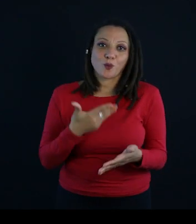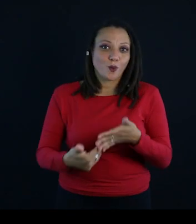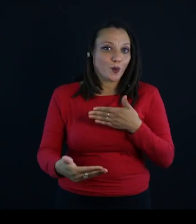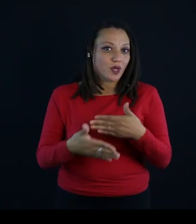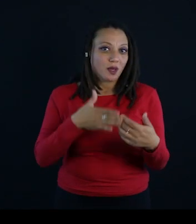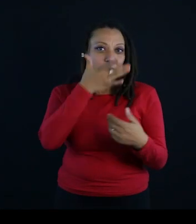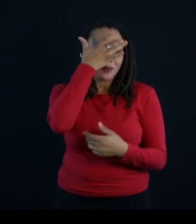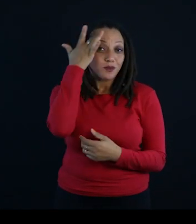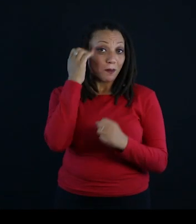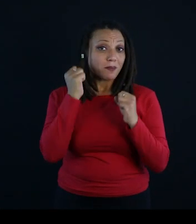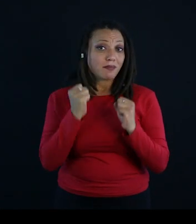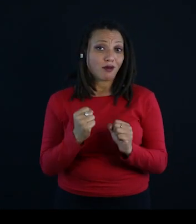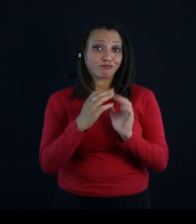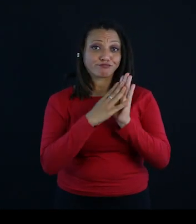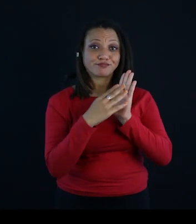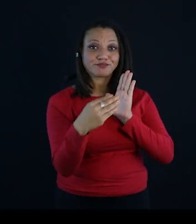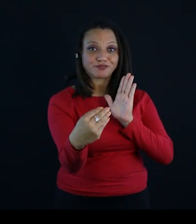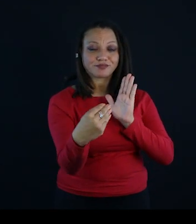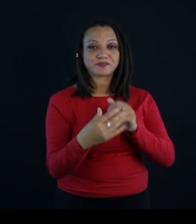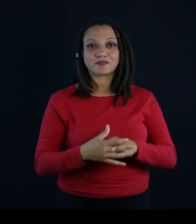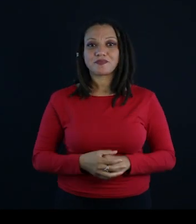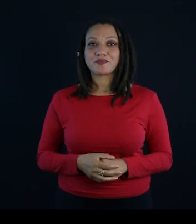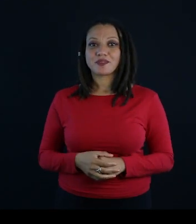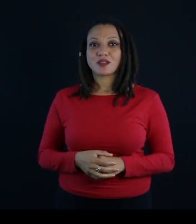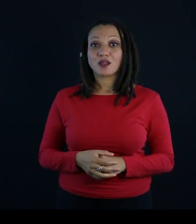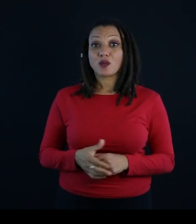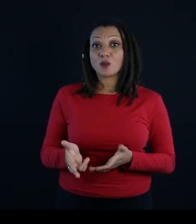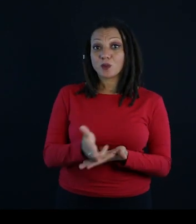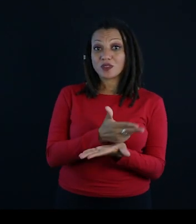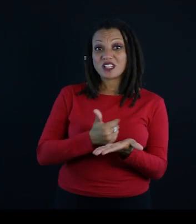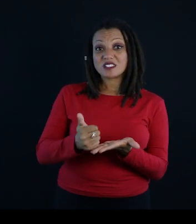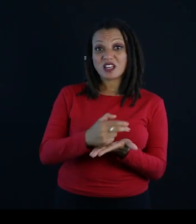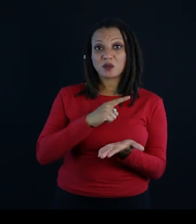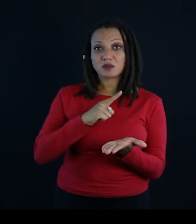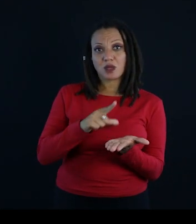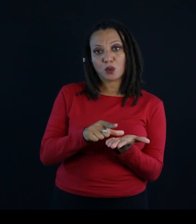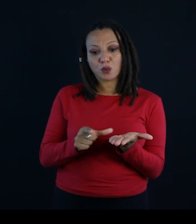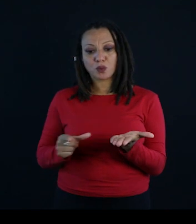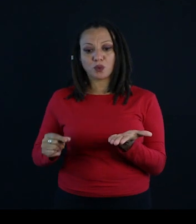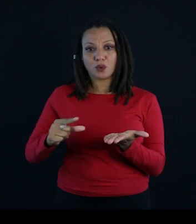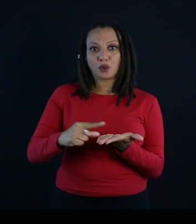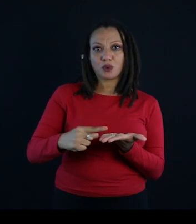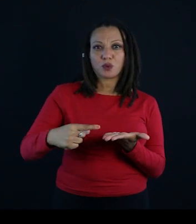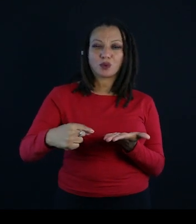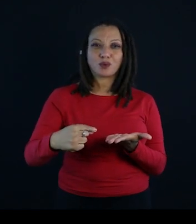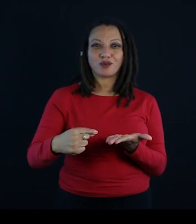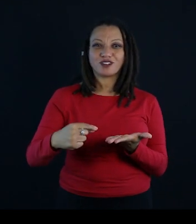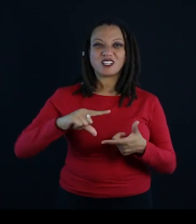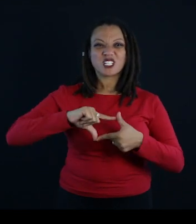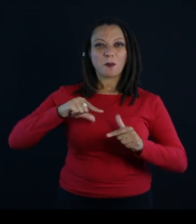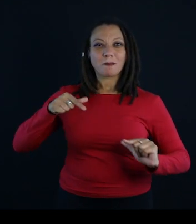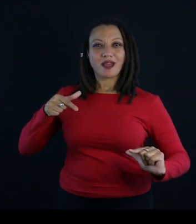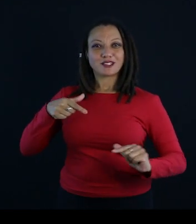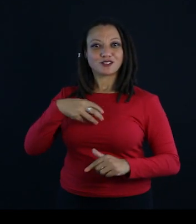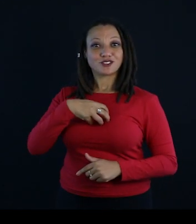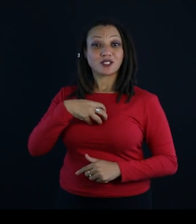que qualquer um pode replicar. Ele é um desenho assim que tem até umas pontas, ele é meio